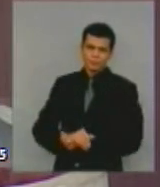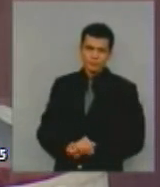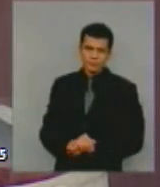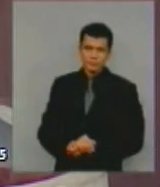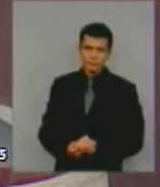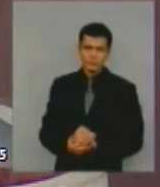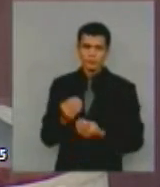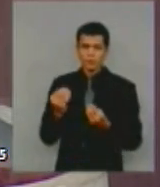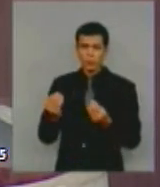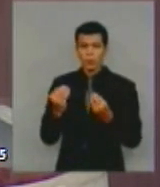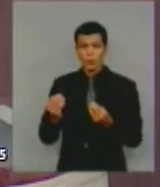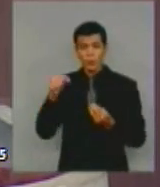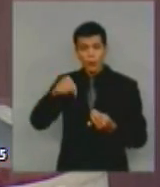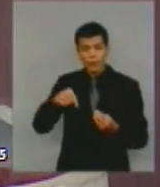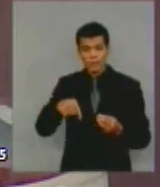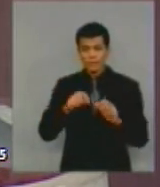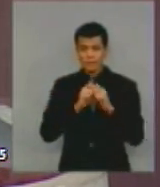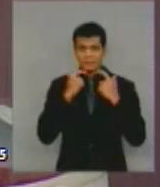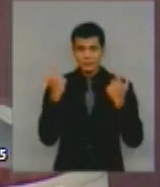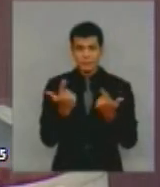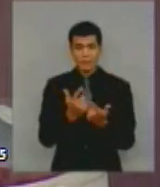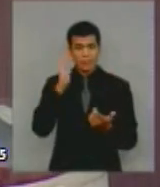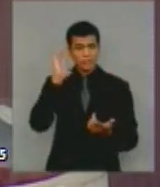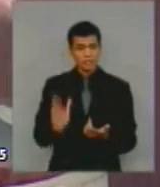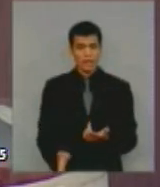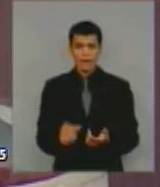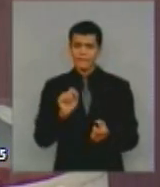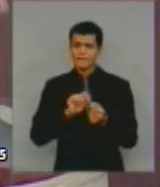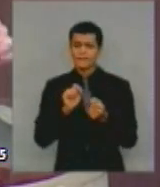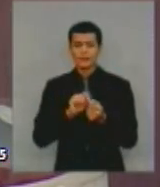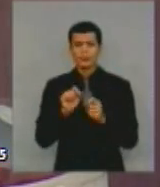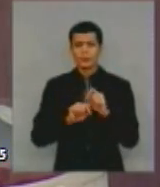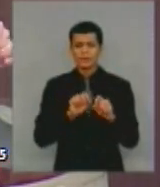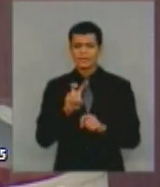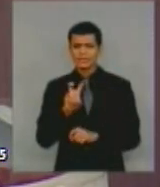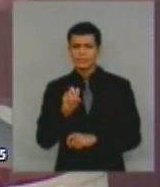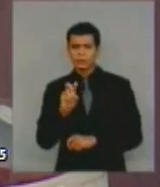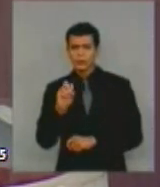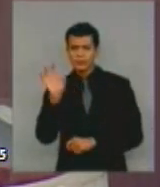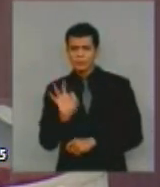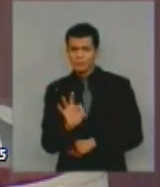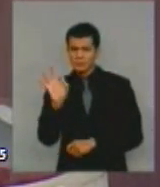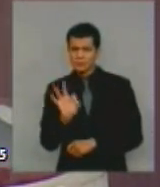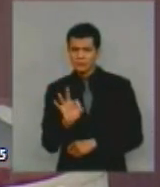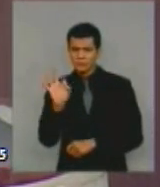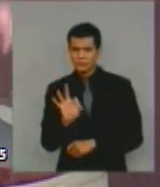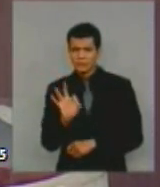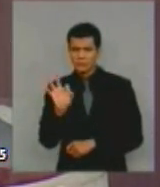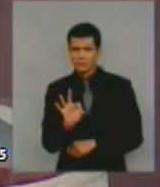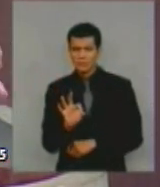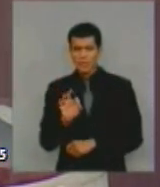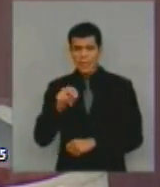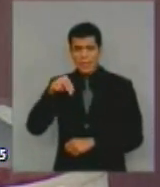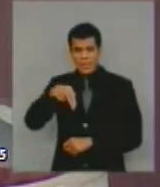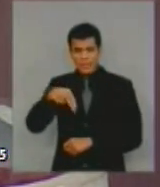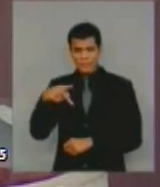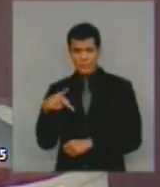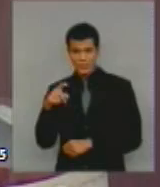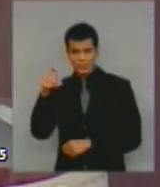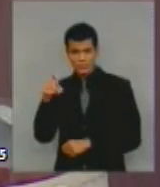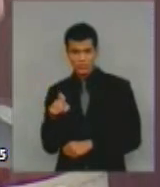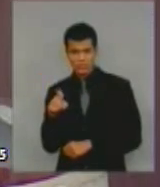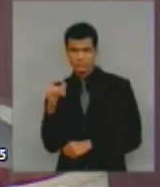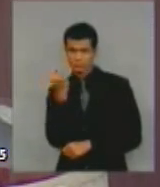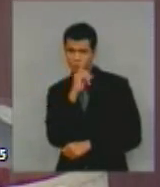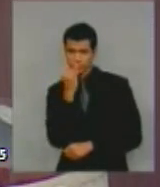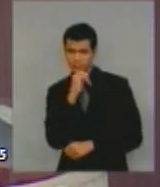dado 50% de desconto na tarifa da água da MPX Energia. Isto é criminoso.